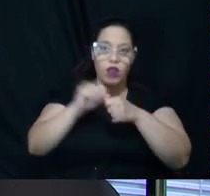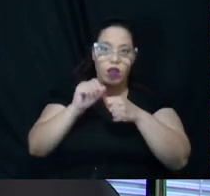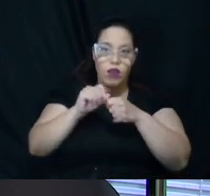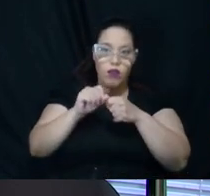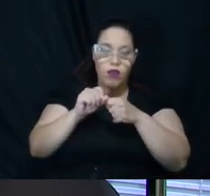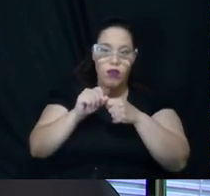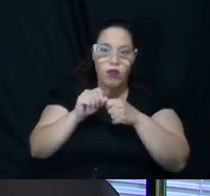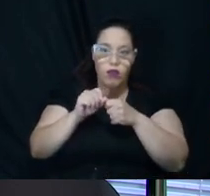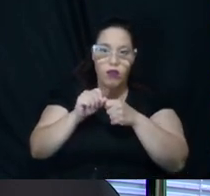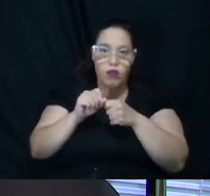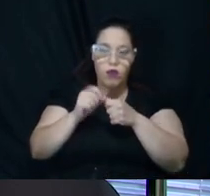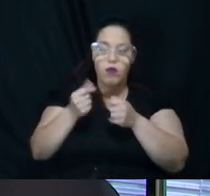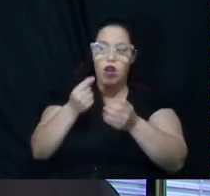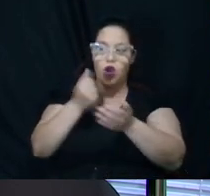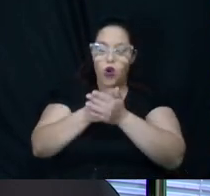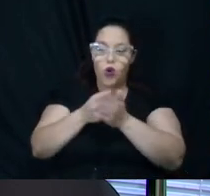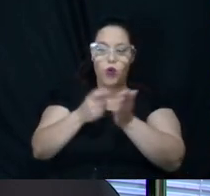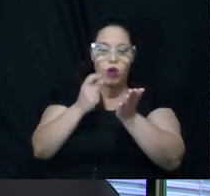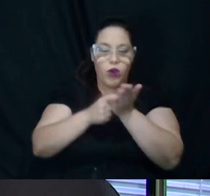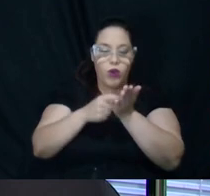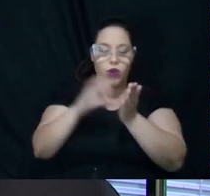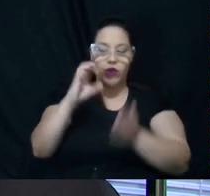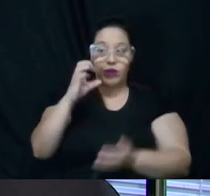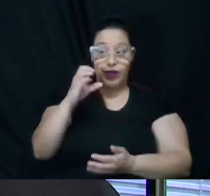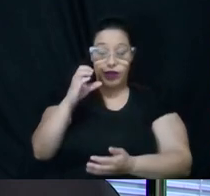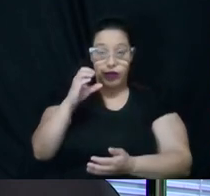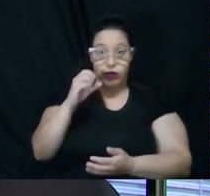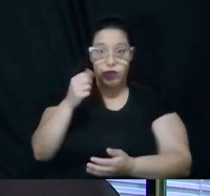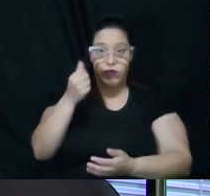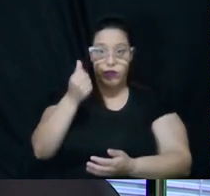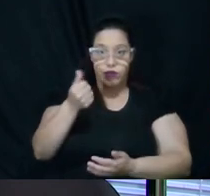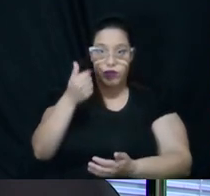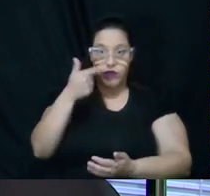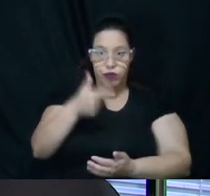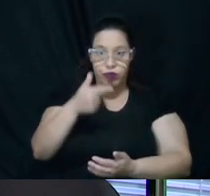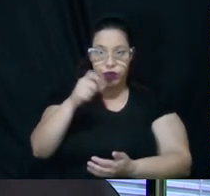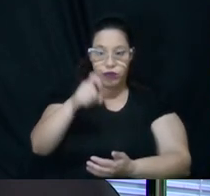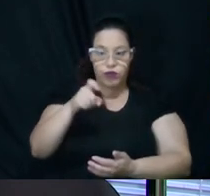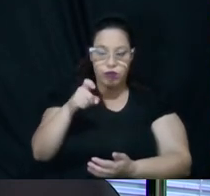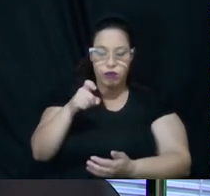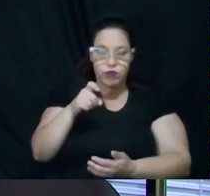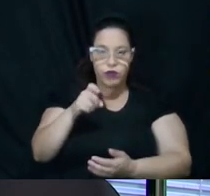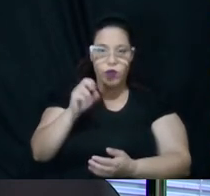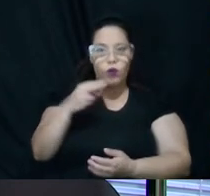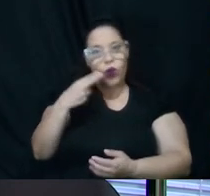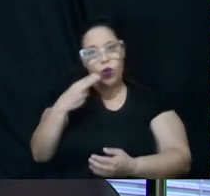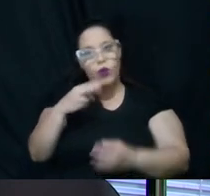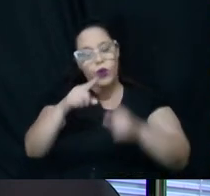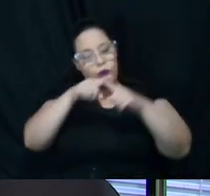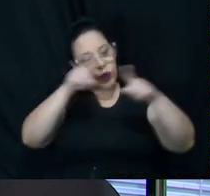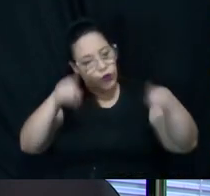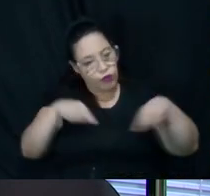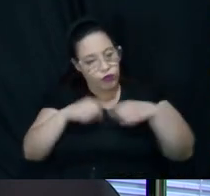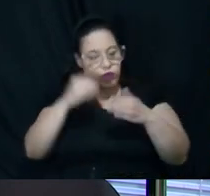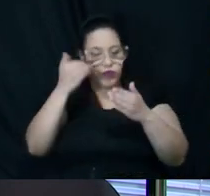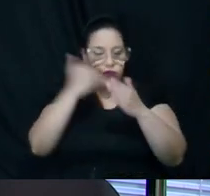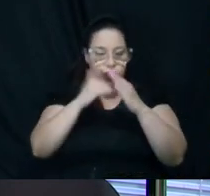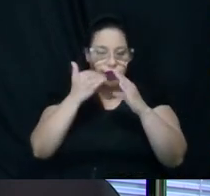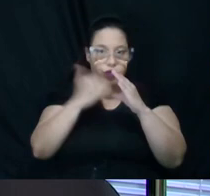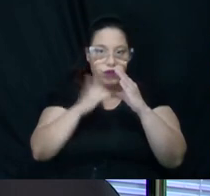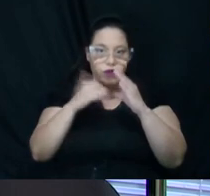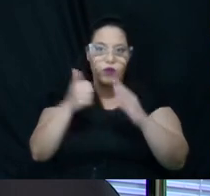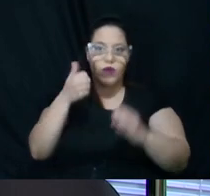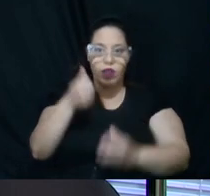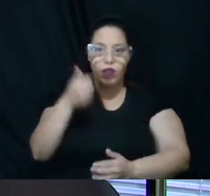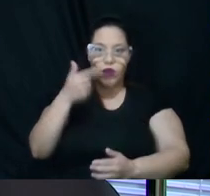de crédito, em 12 vezes, pelo aplicativo ou até mesmo na planilha eletrônica, você coloca que são 12 parcelas e ele